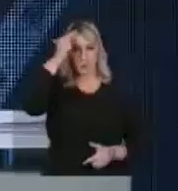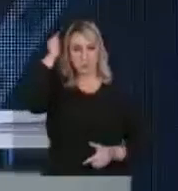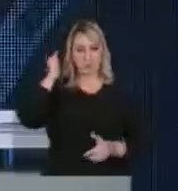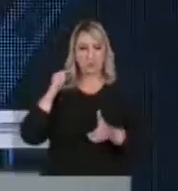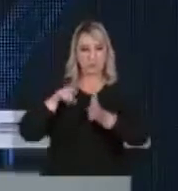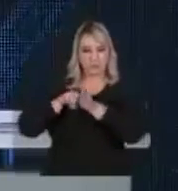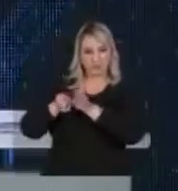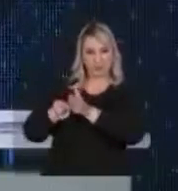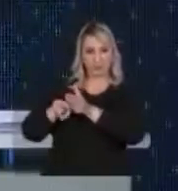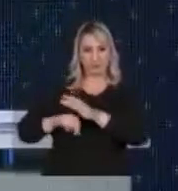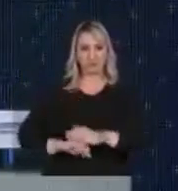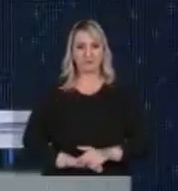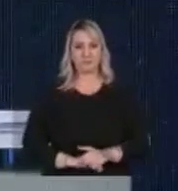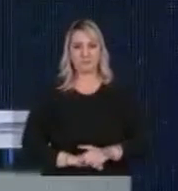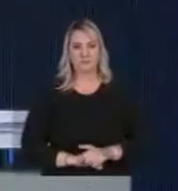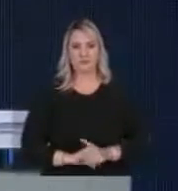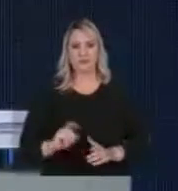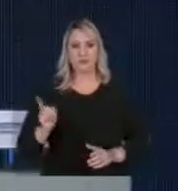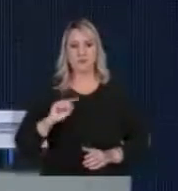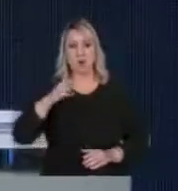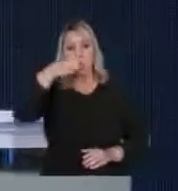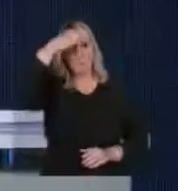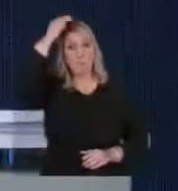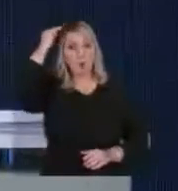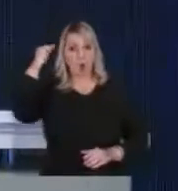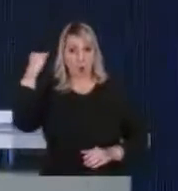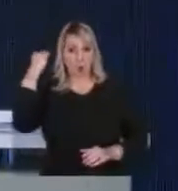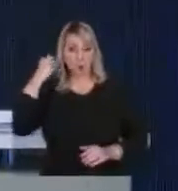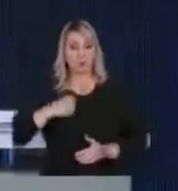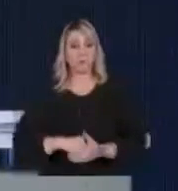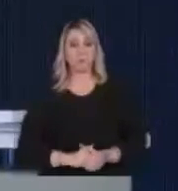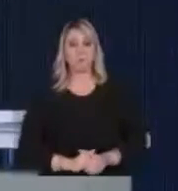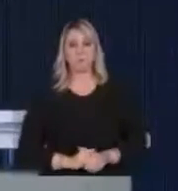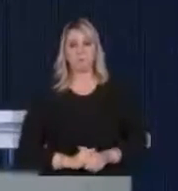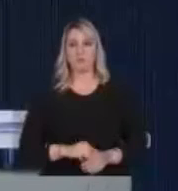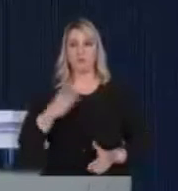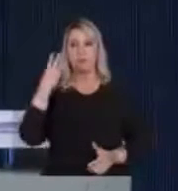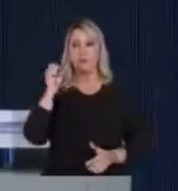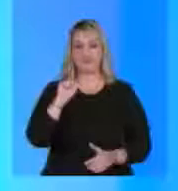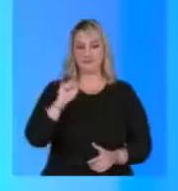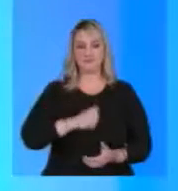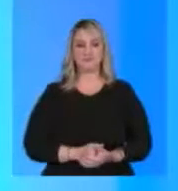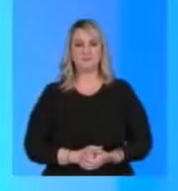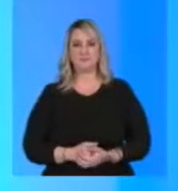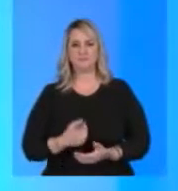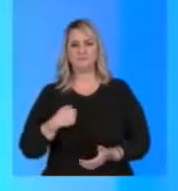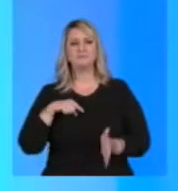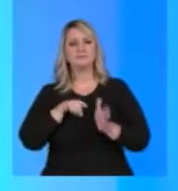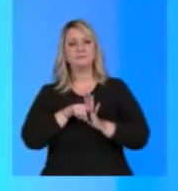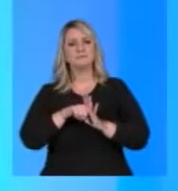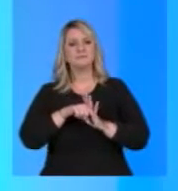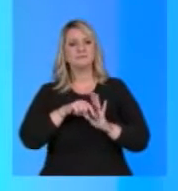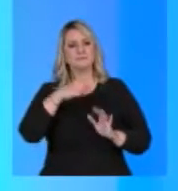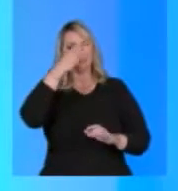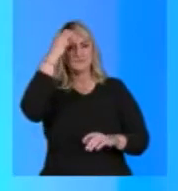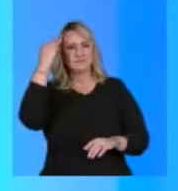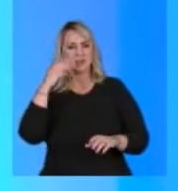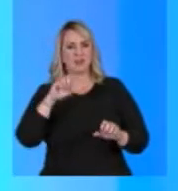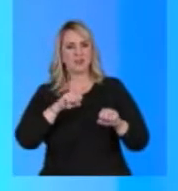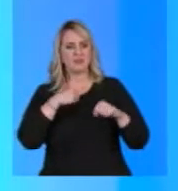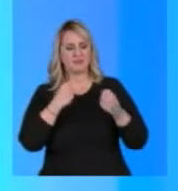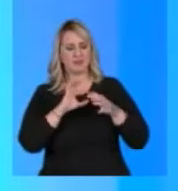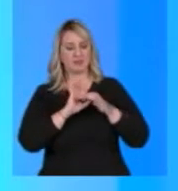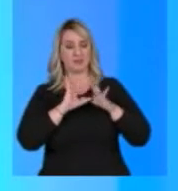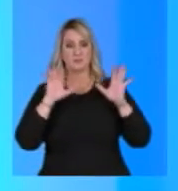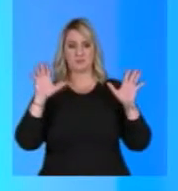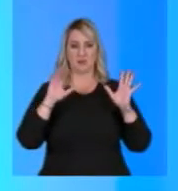tentando índio da costa para o candidato alessandro molon índio da costa tem 30 segundos bom você defende a transparência